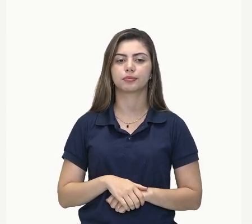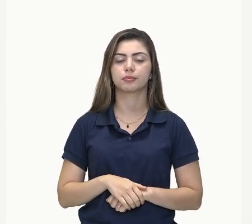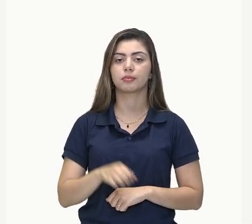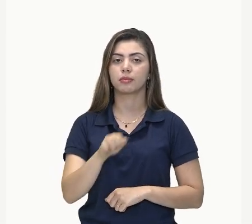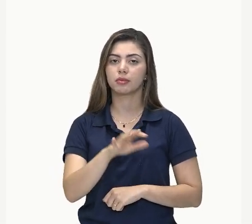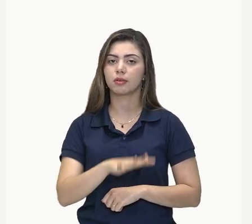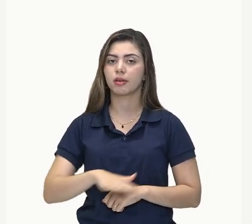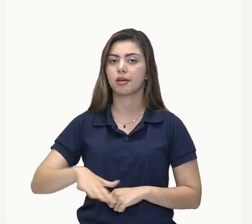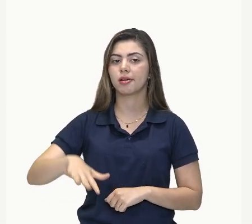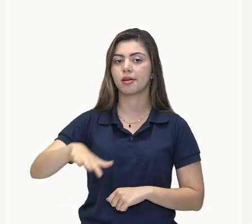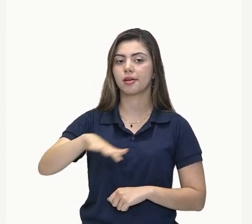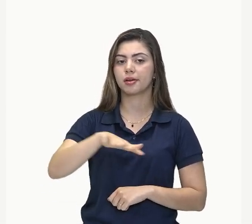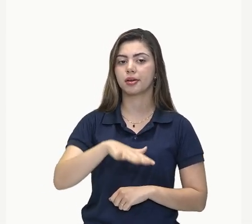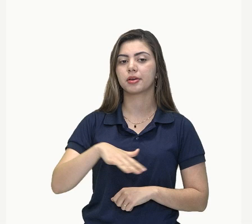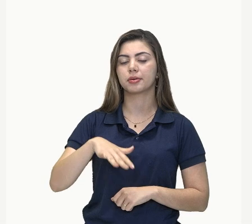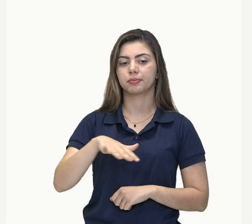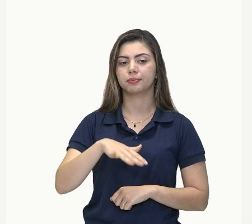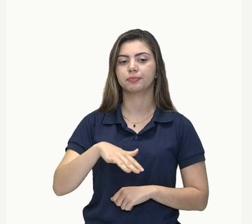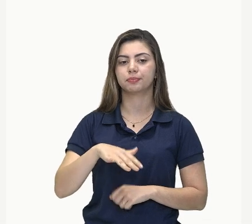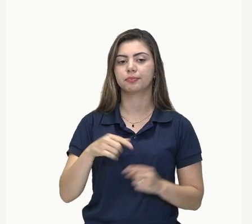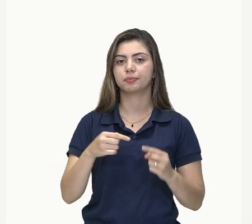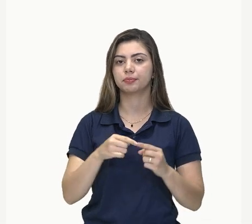Área igual a